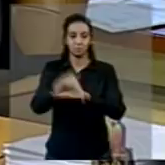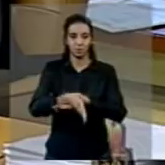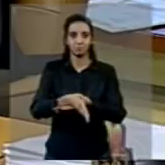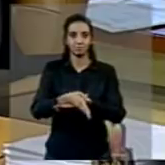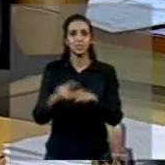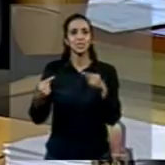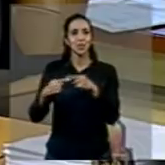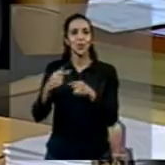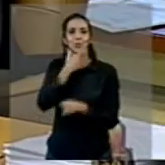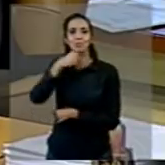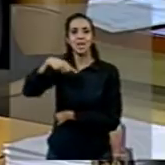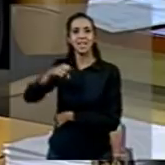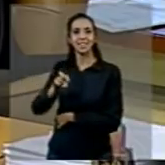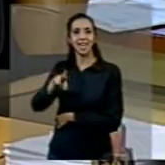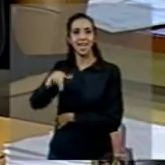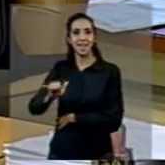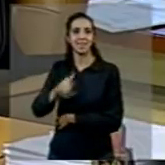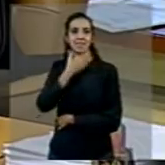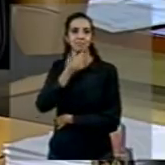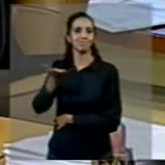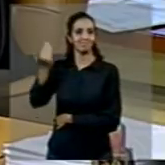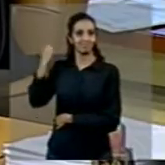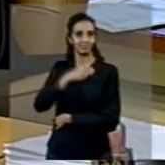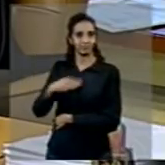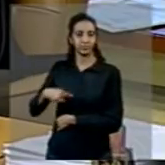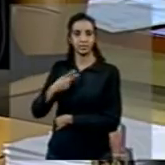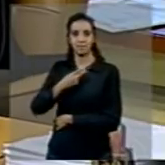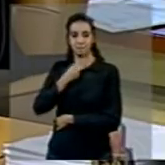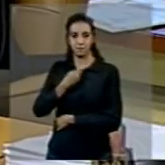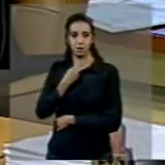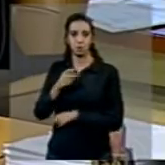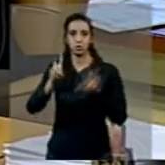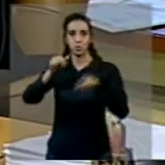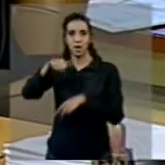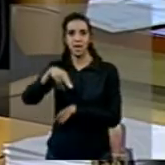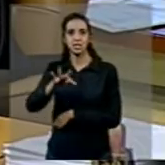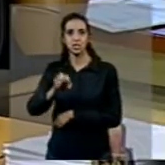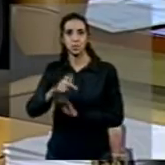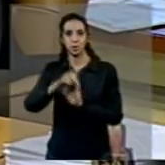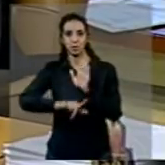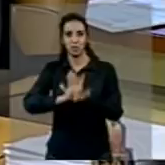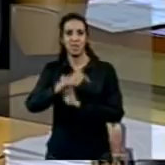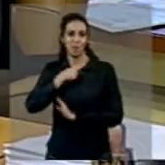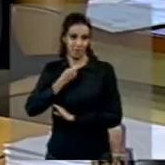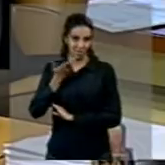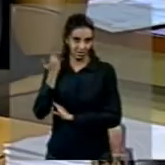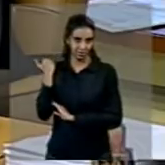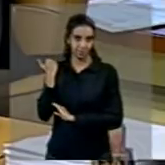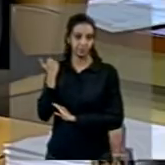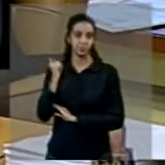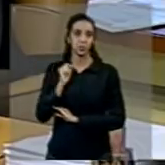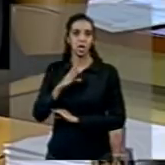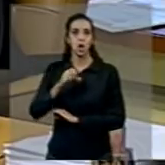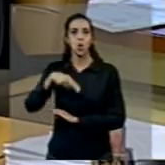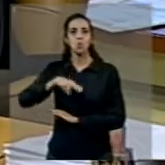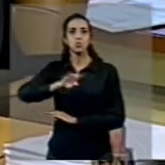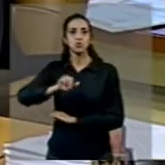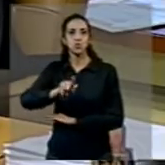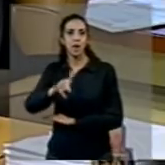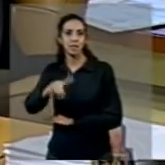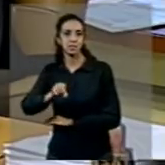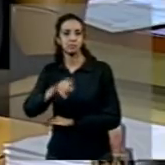da Silveira chamou na exposição dos motivos do anteprojeto, ao qual já me referi, de conjugação dos